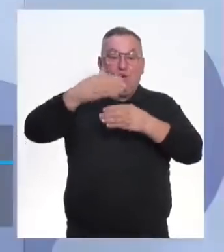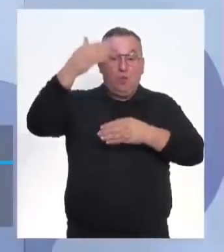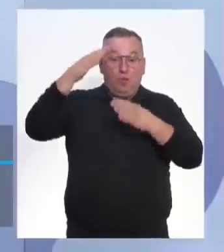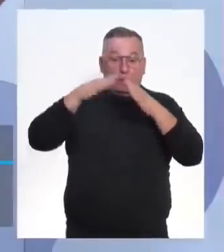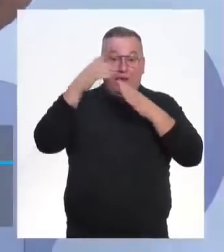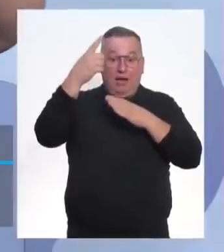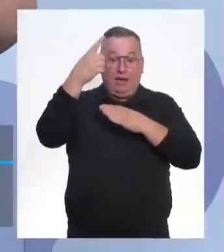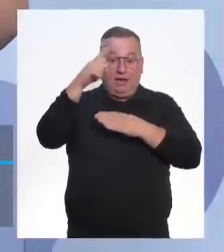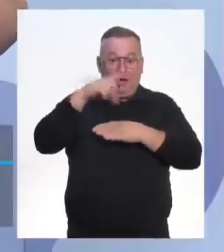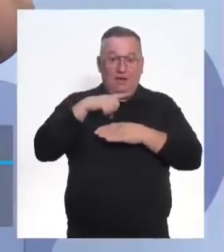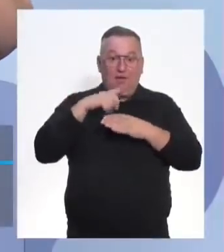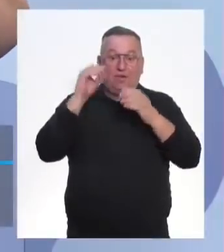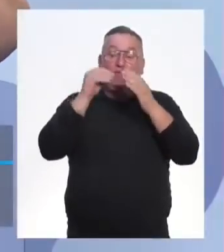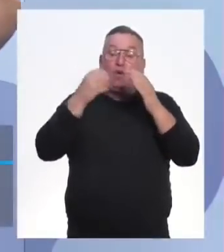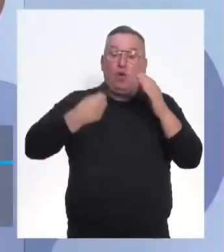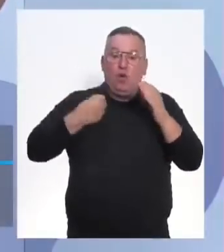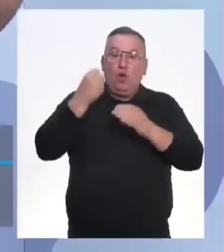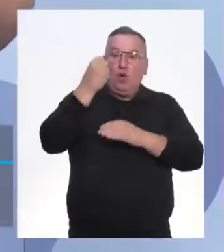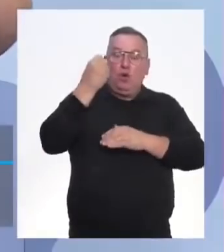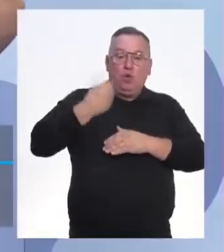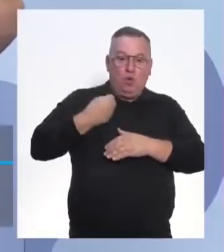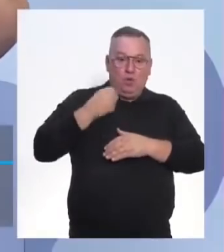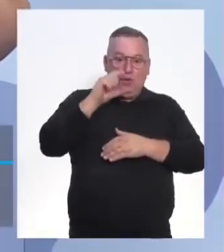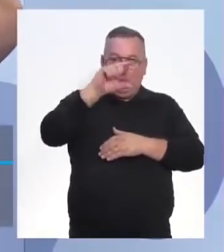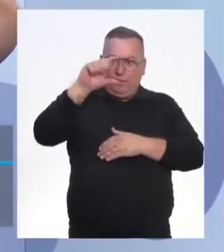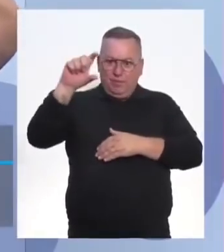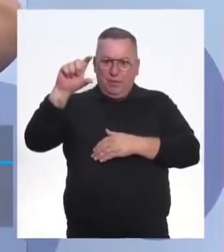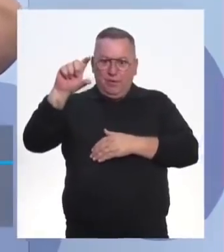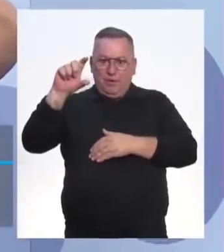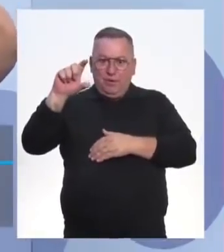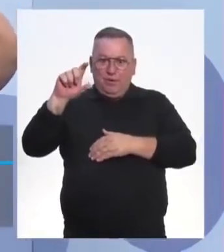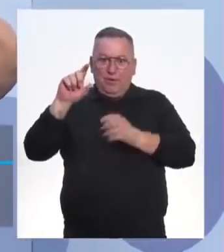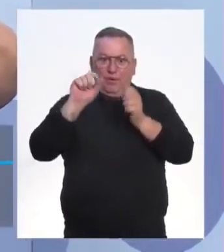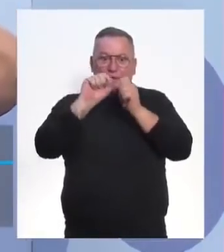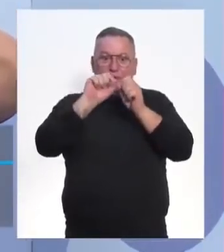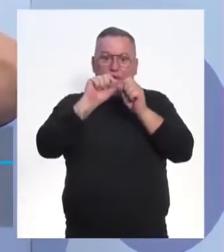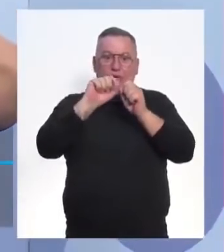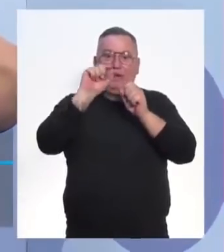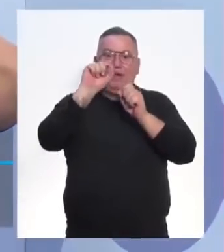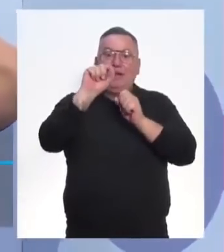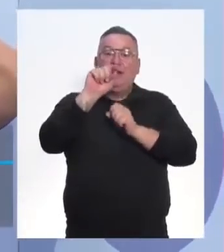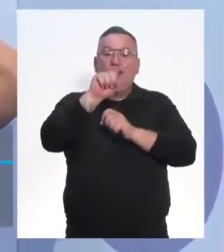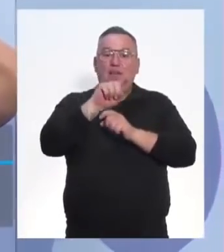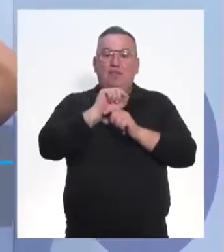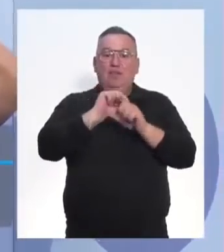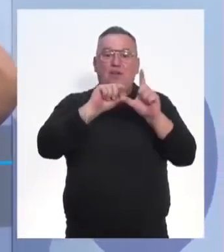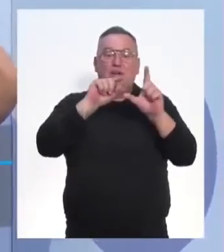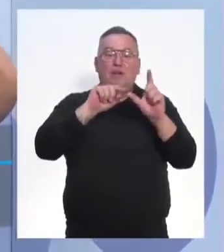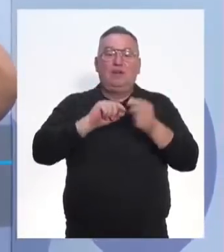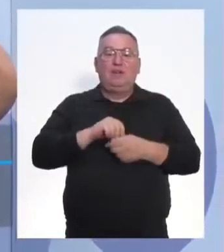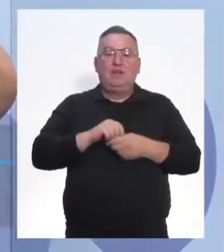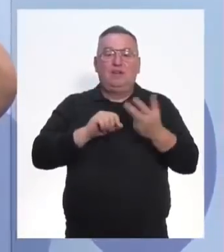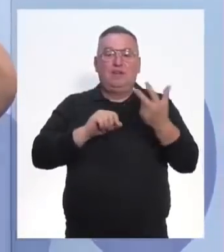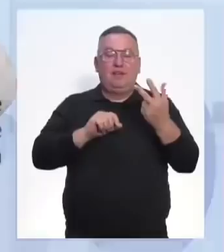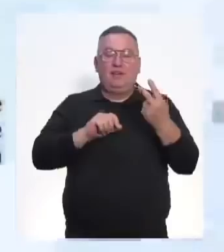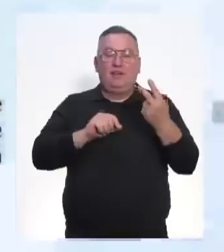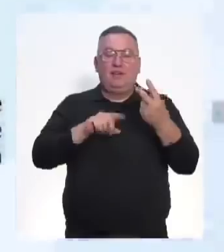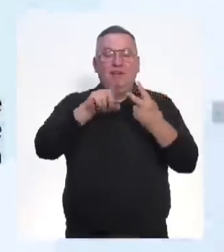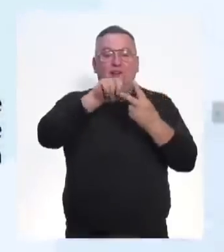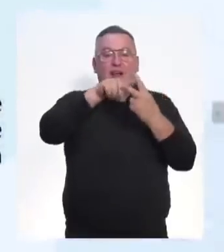dele, onde a gente coloca o número, certo? Ele colocou exatamente... Mostra lá, diretor, por